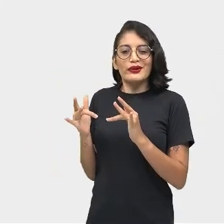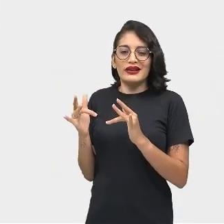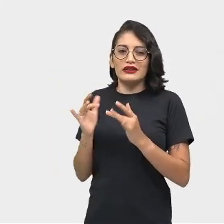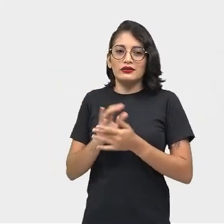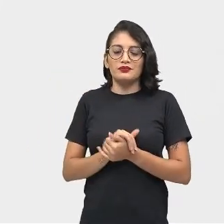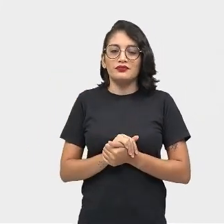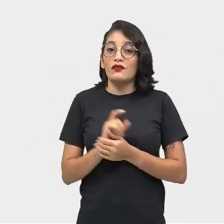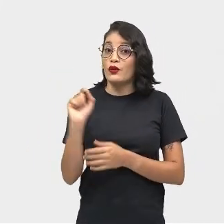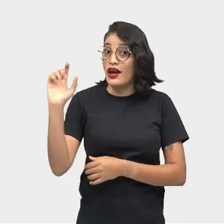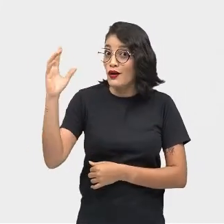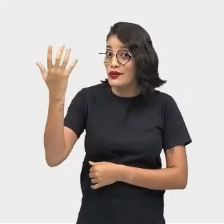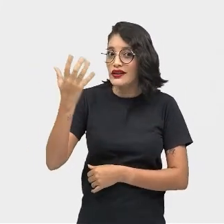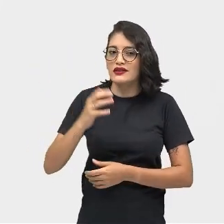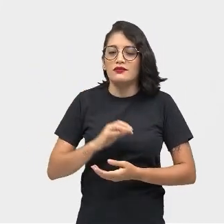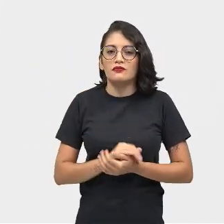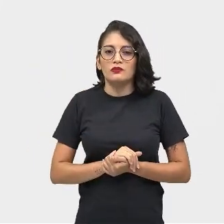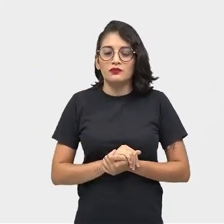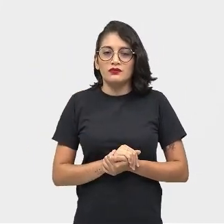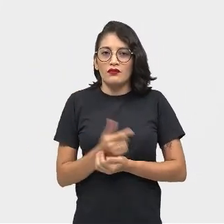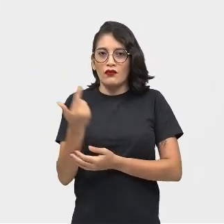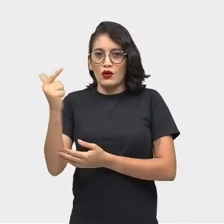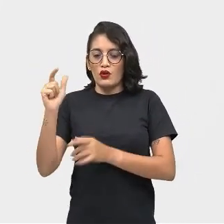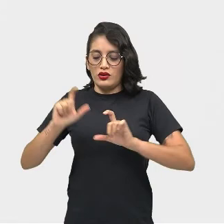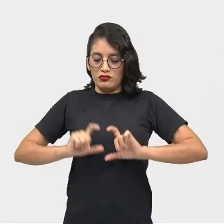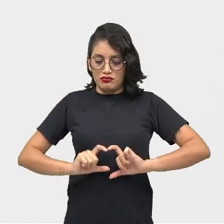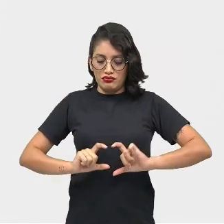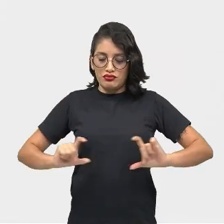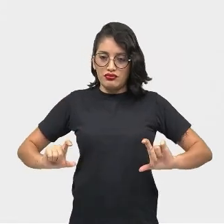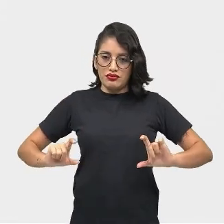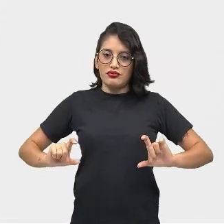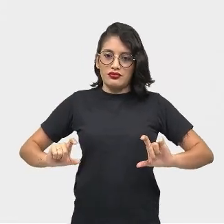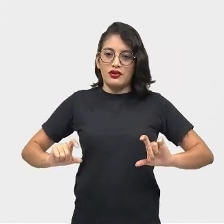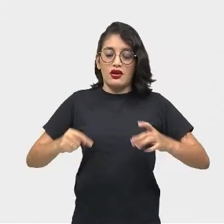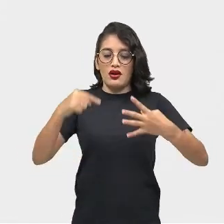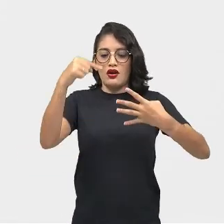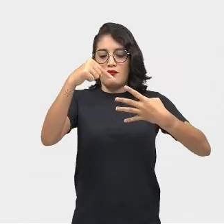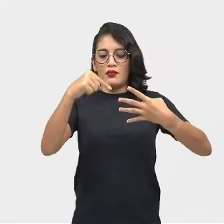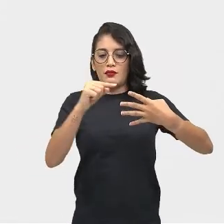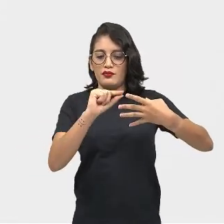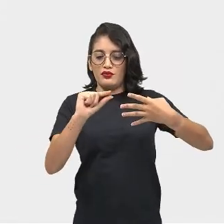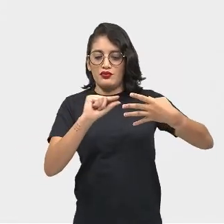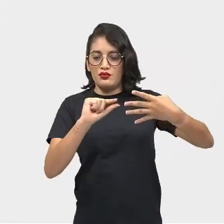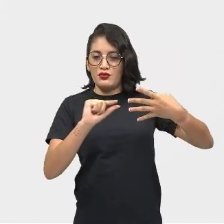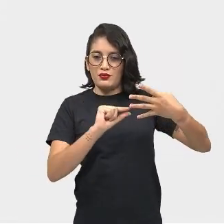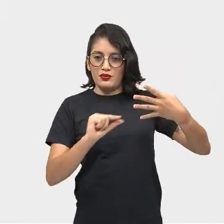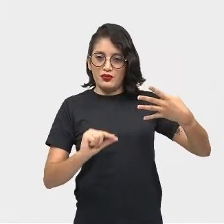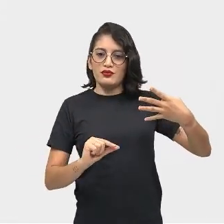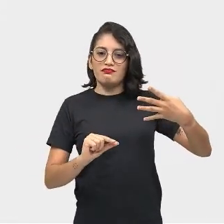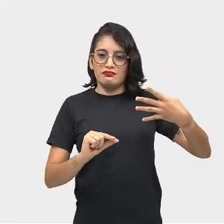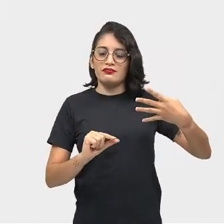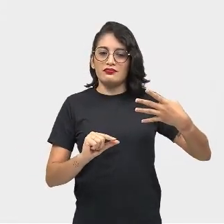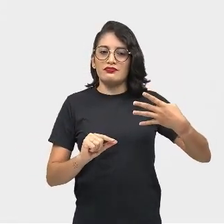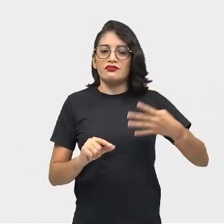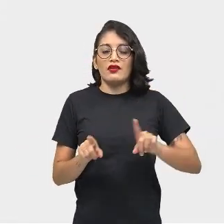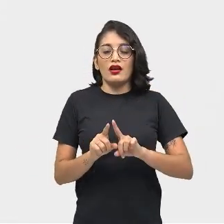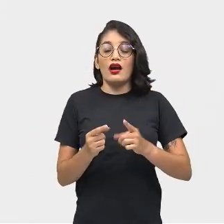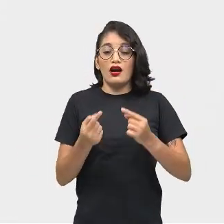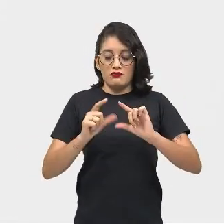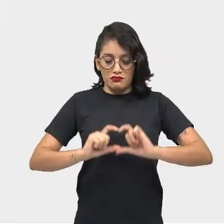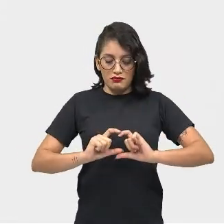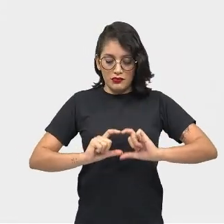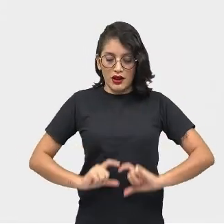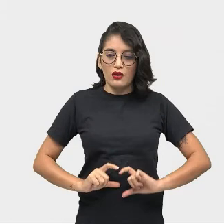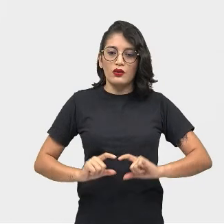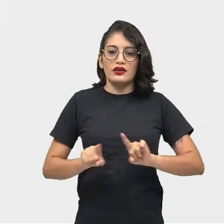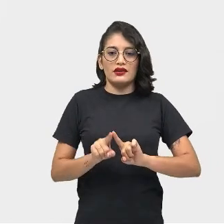mais. E olha o que acontece aqui, olha, a outra estrofe aqui, 4 versos também, a outra estrofe aqui também,